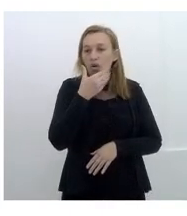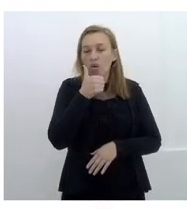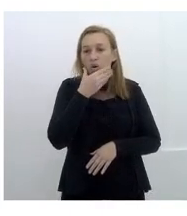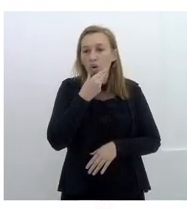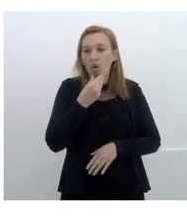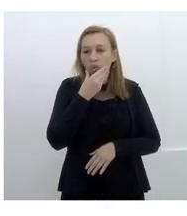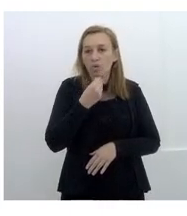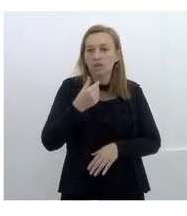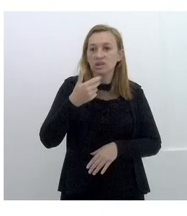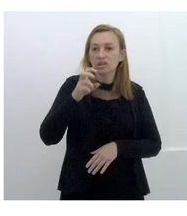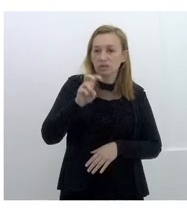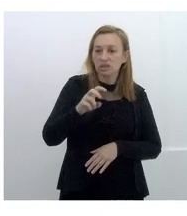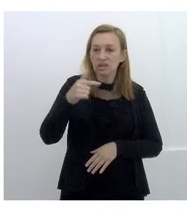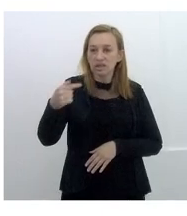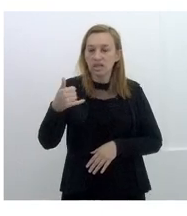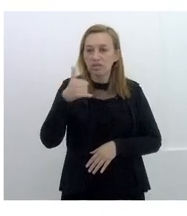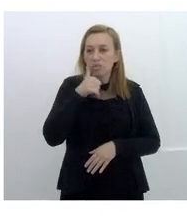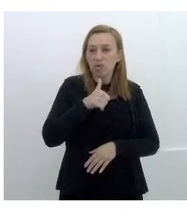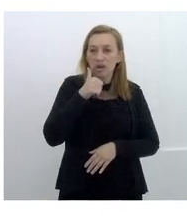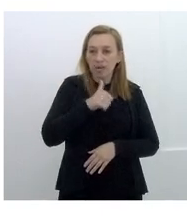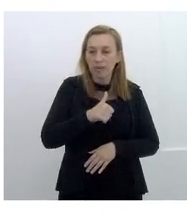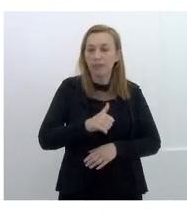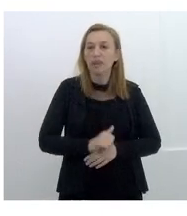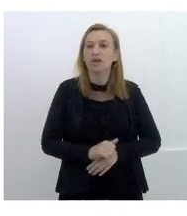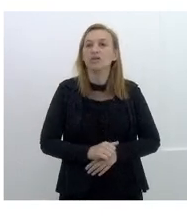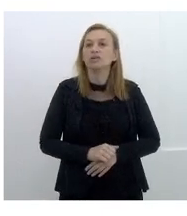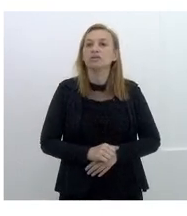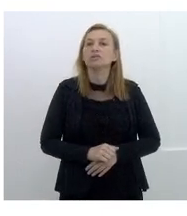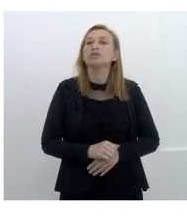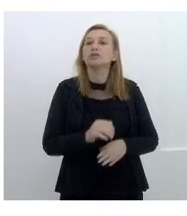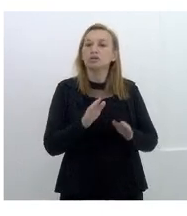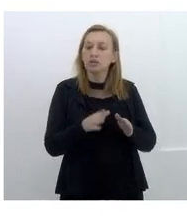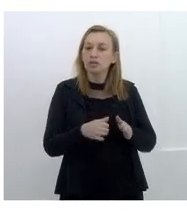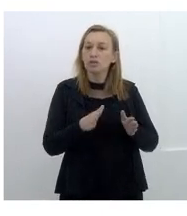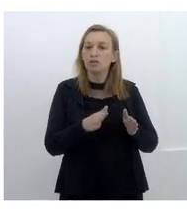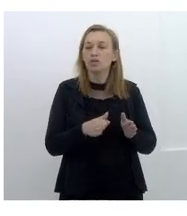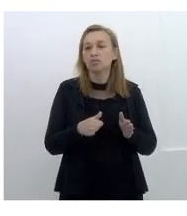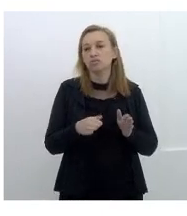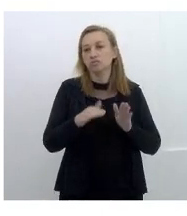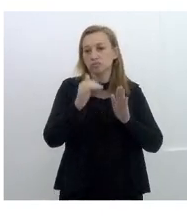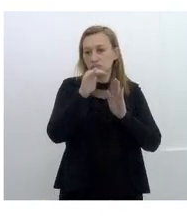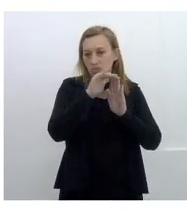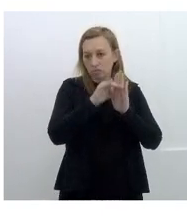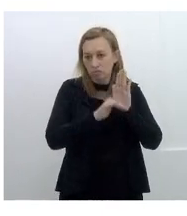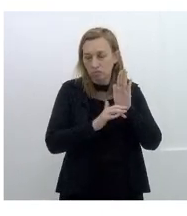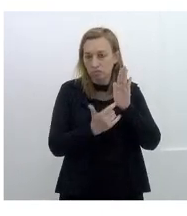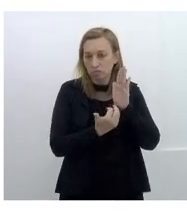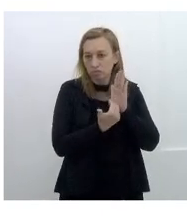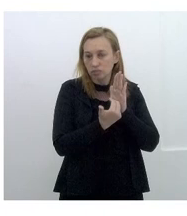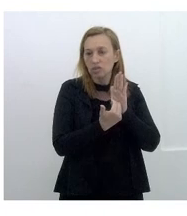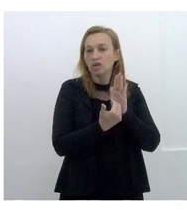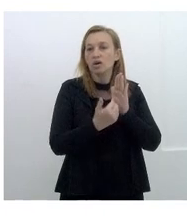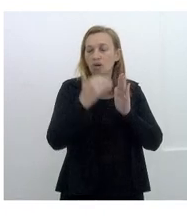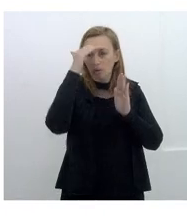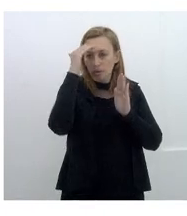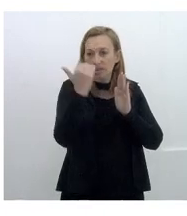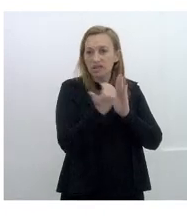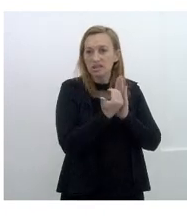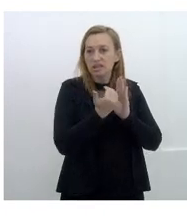57 se mulher tá e obedecendo também aí esse crescimento que vai até